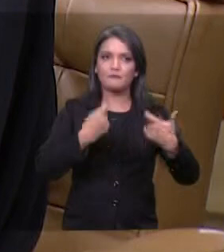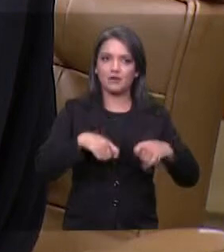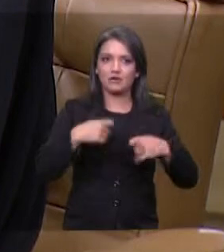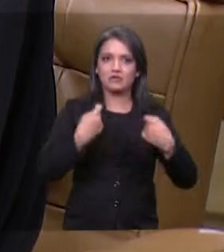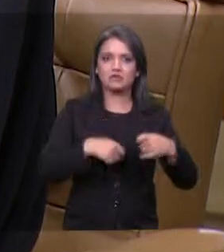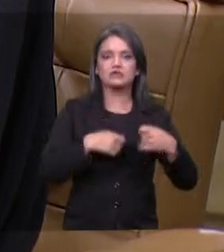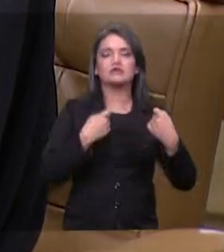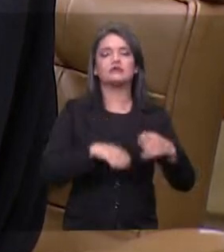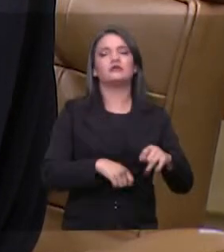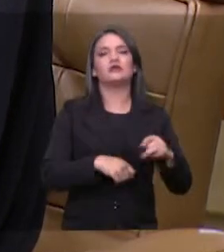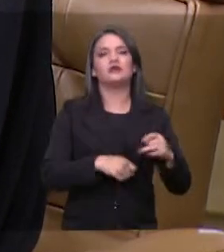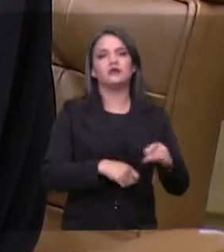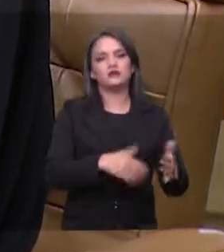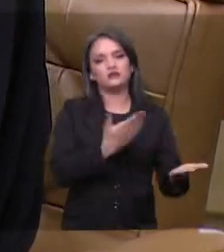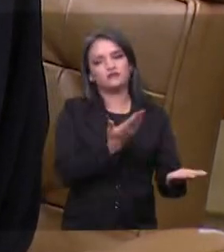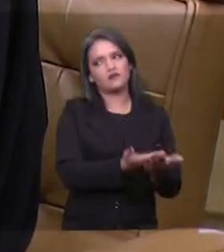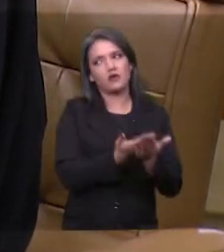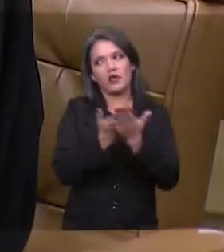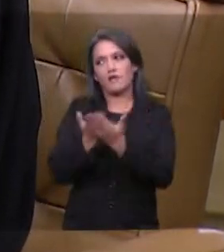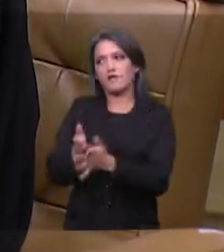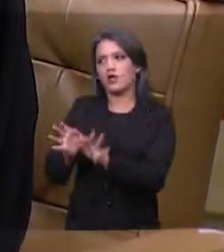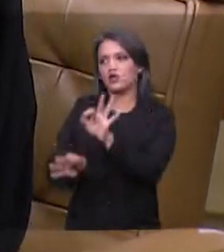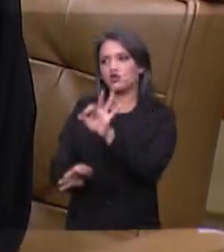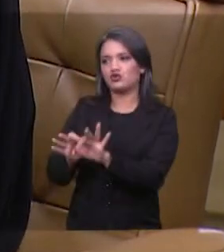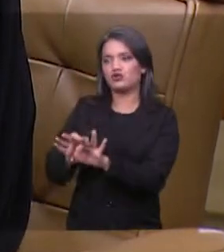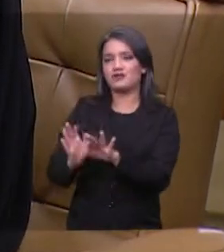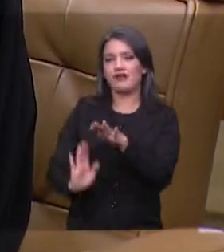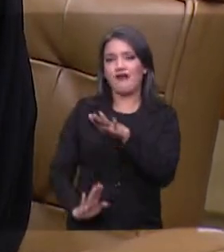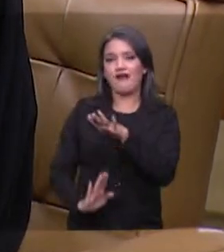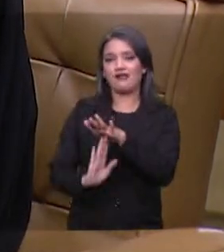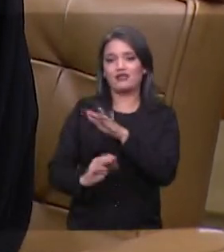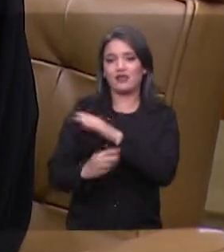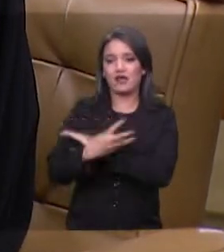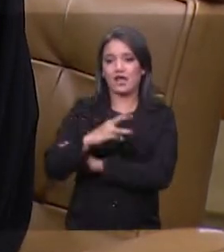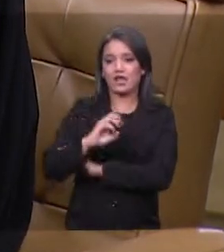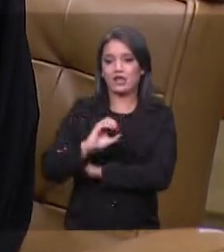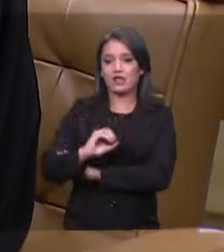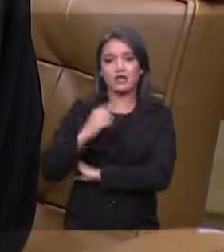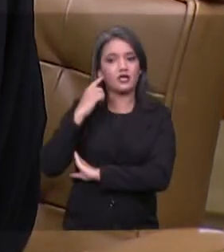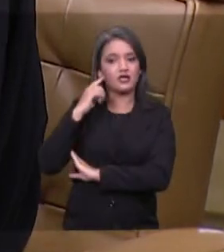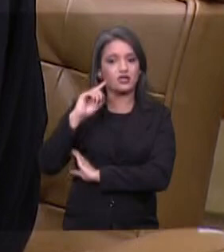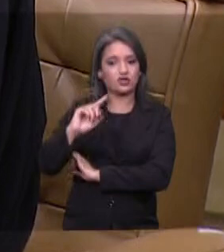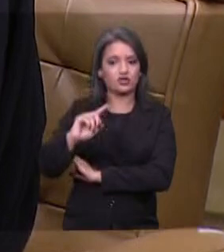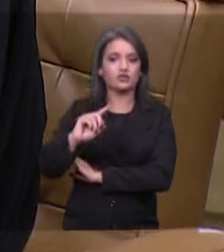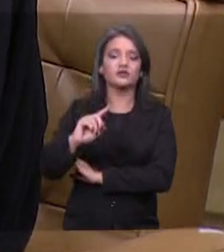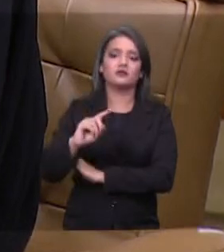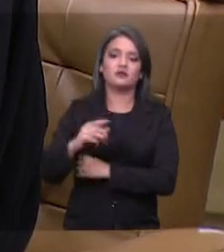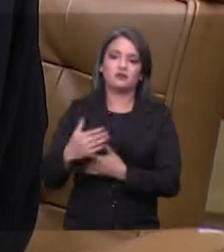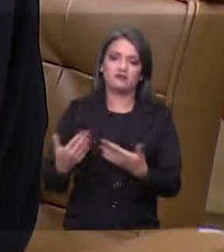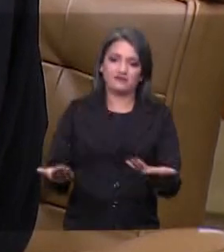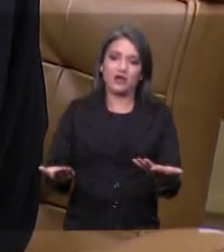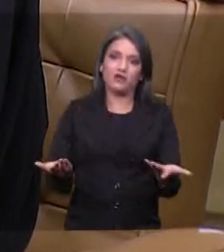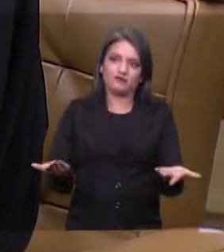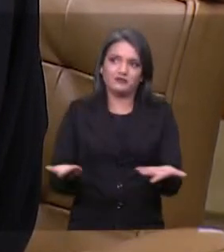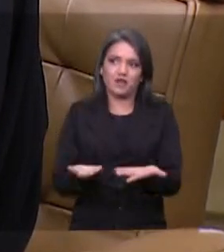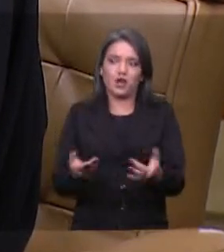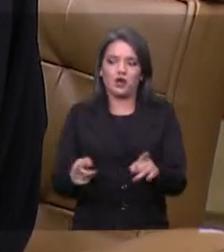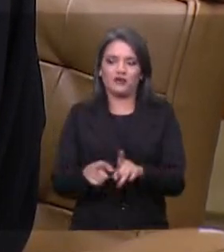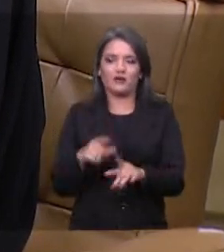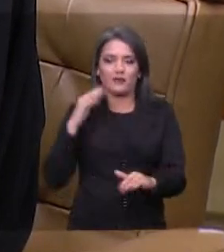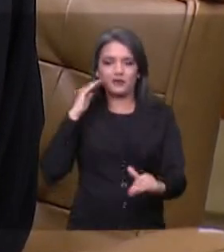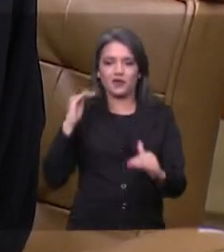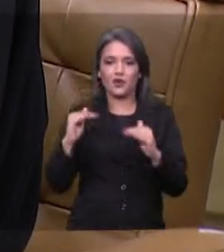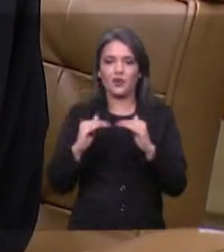crivo judicial no prazo de 30 dias, e acredito que agora também estou acompanhando o eminente relator Luiz Fux,